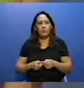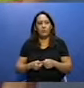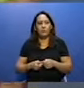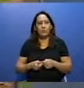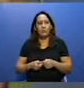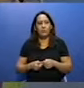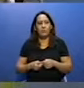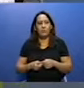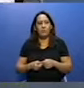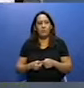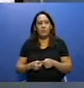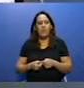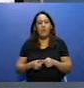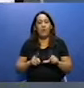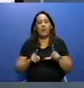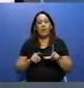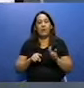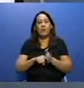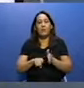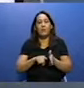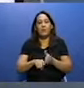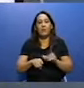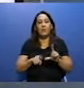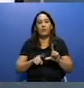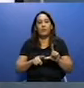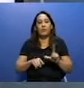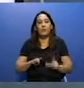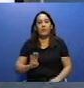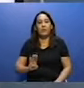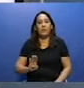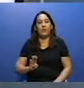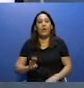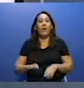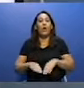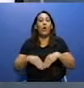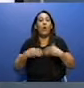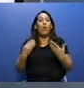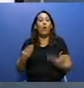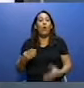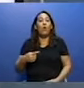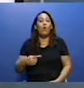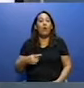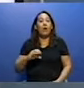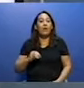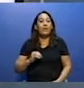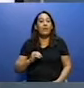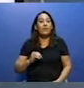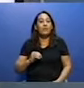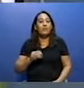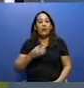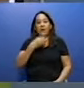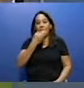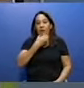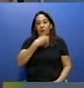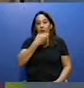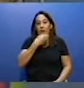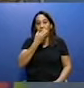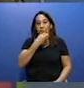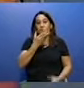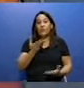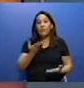Olha a perguntinha B. Qual será a décima fruta nessa